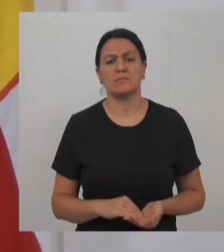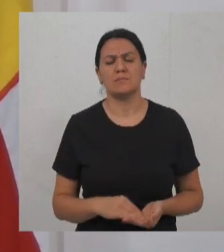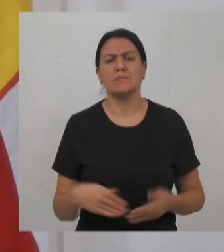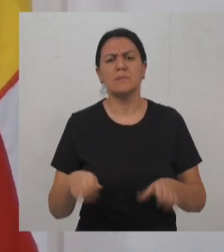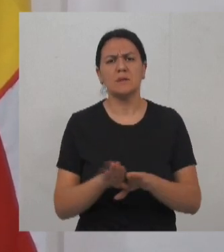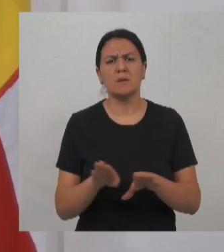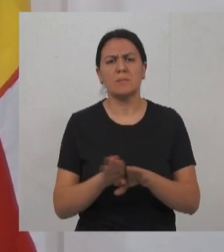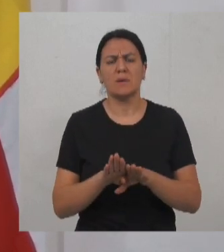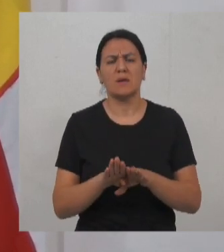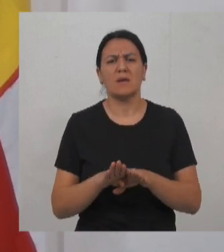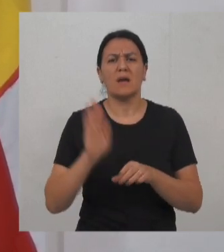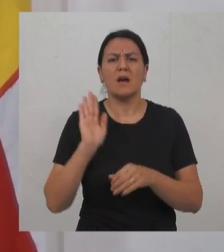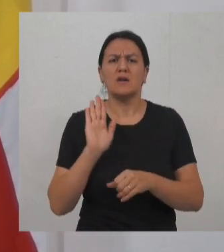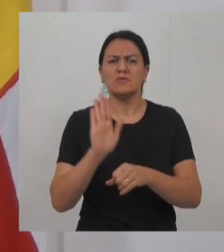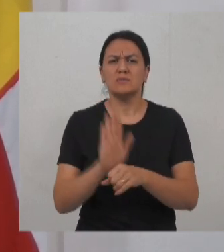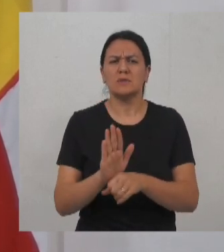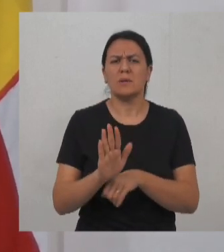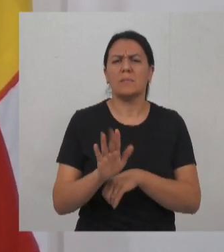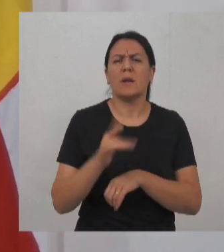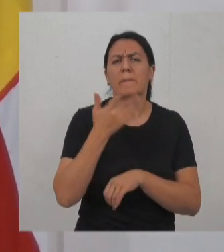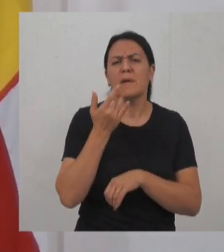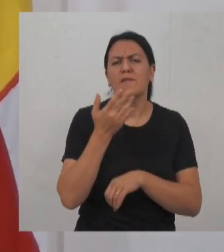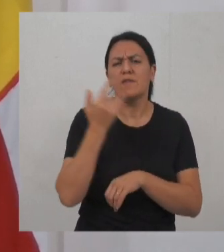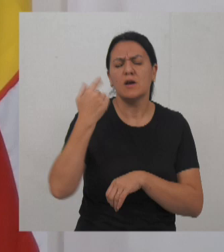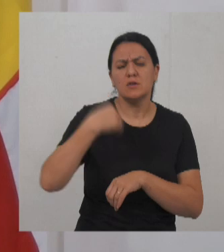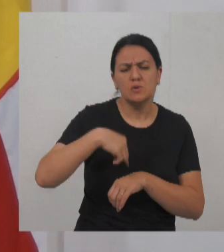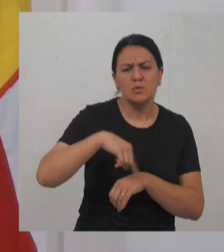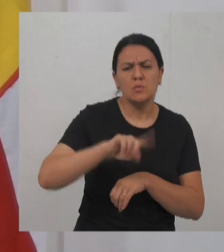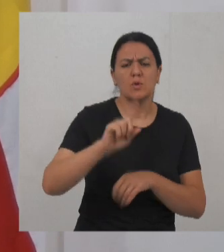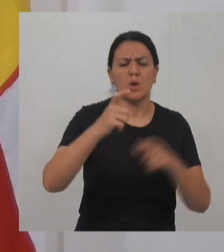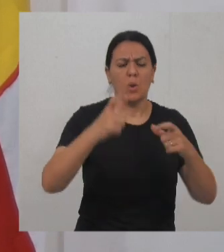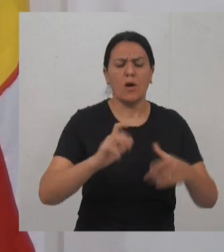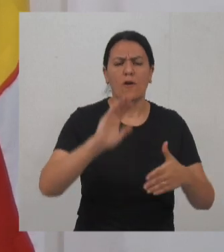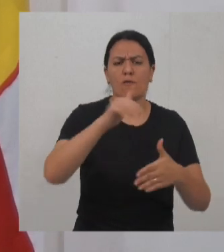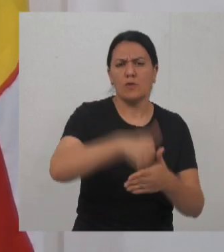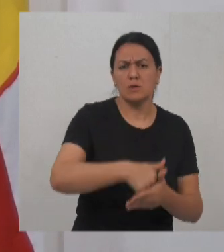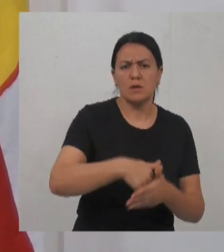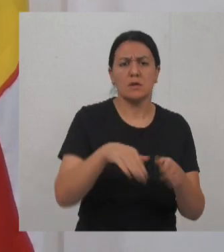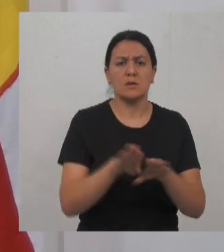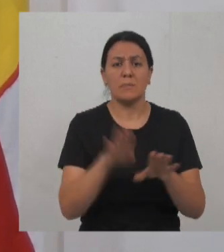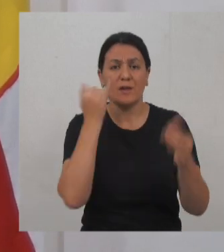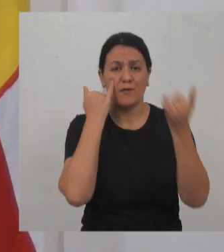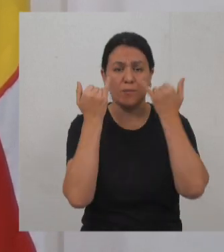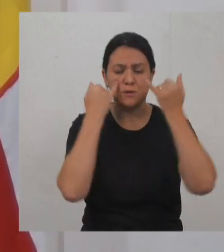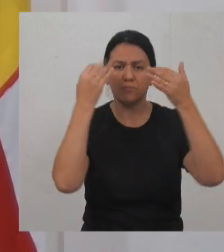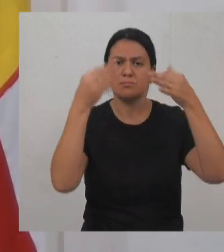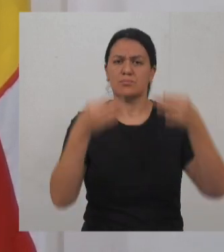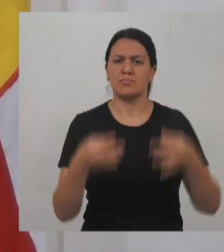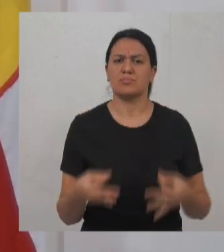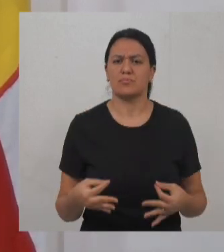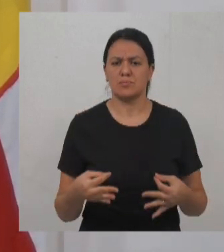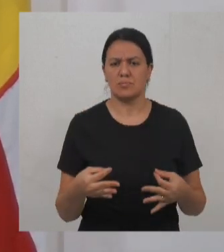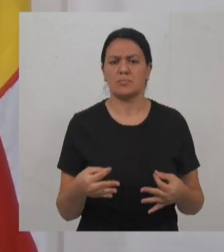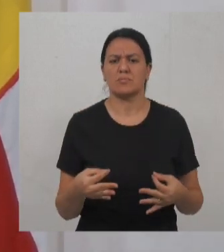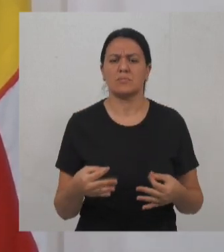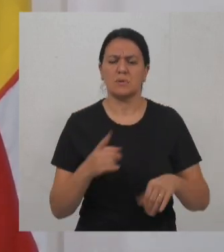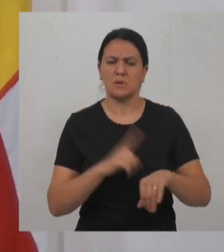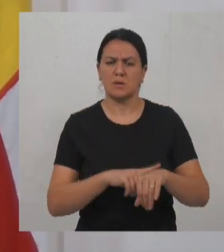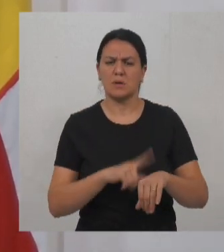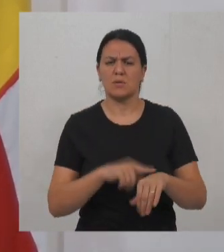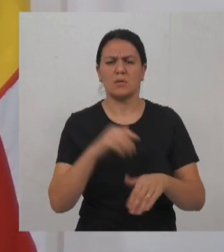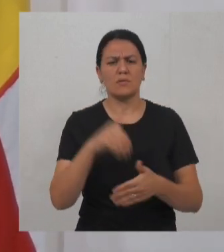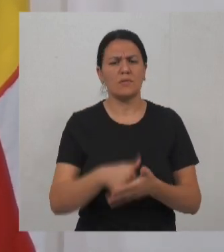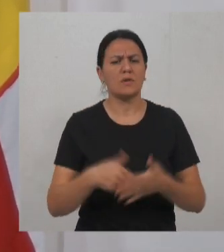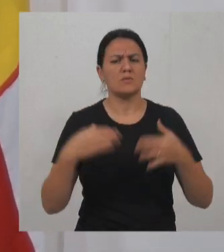acesso aos locais de votação e a todas as informações imprescindíveis para que o exercício do voto ocorra com todo conforto e